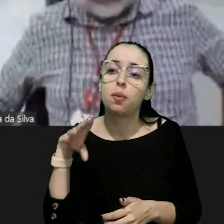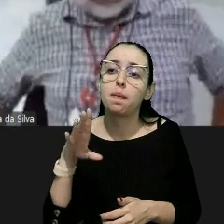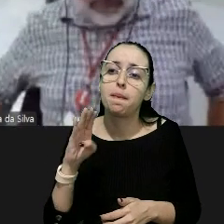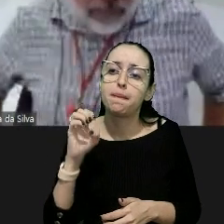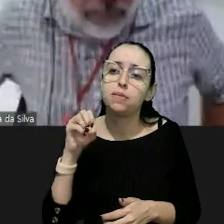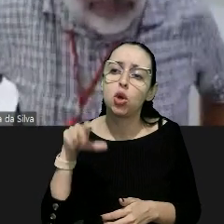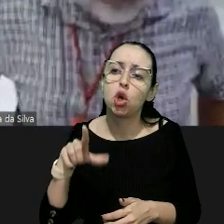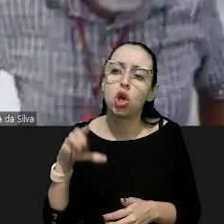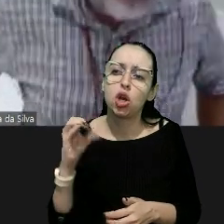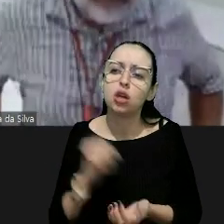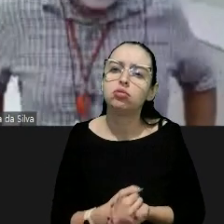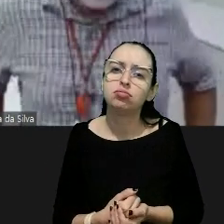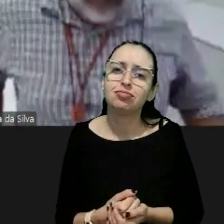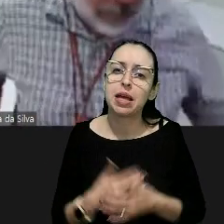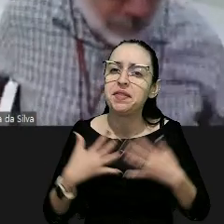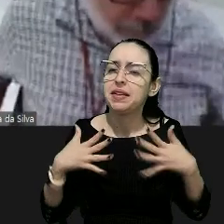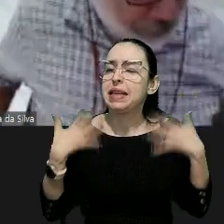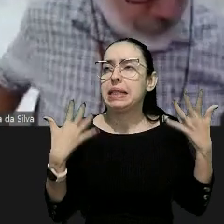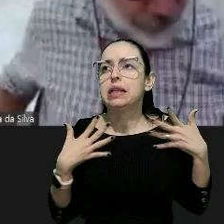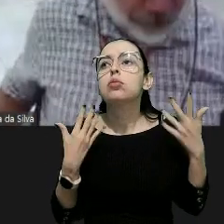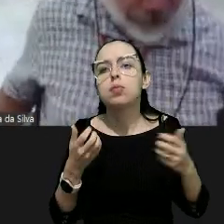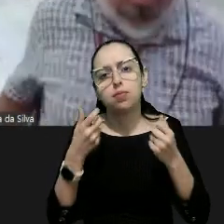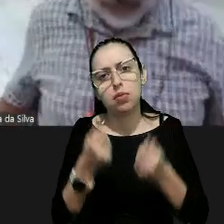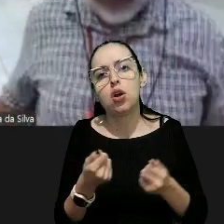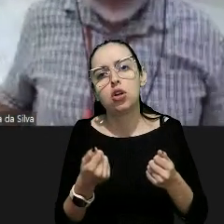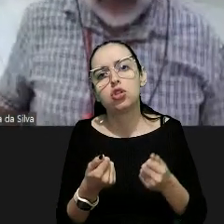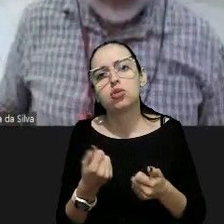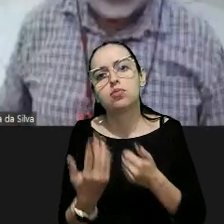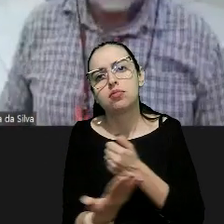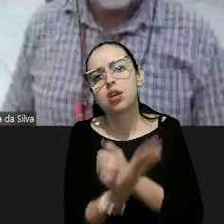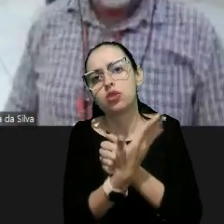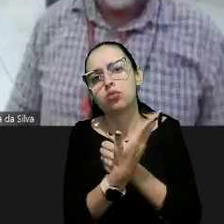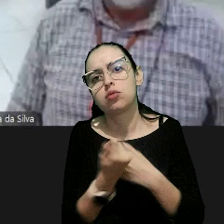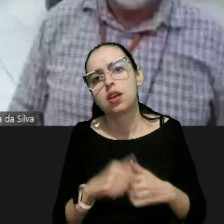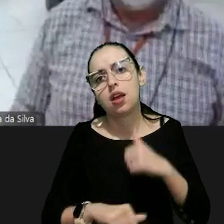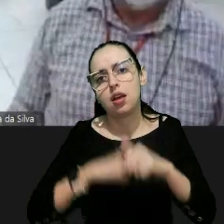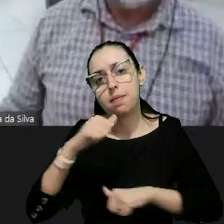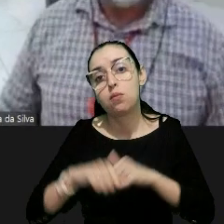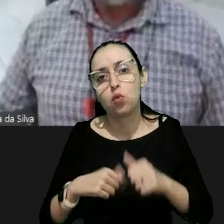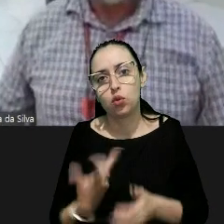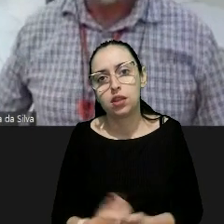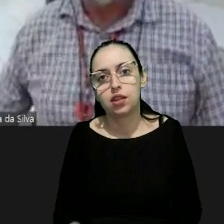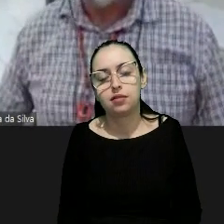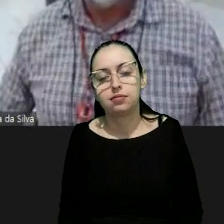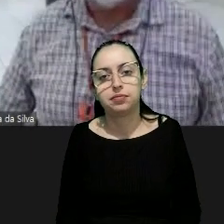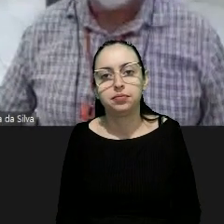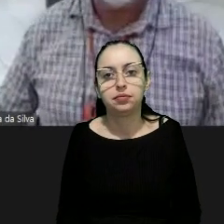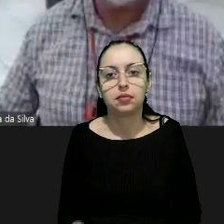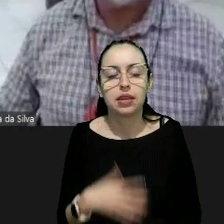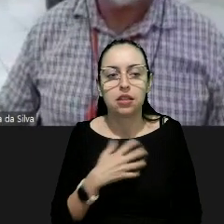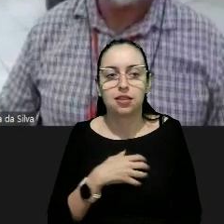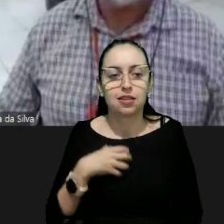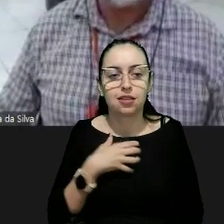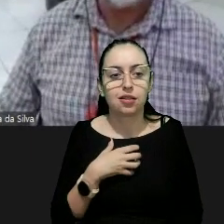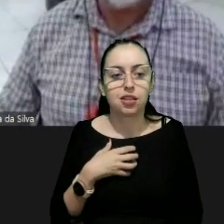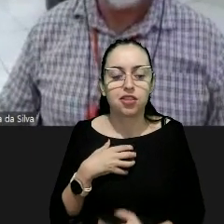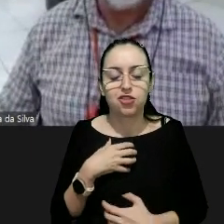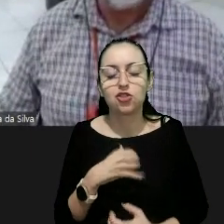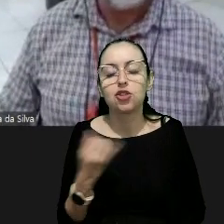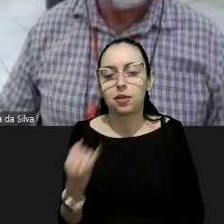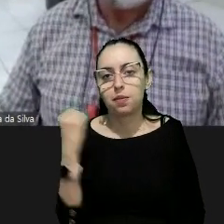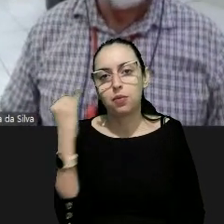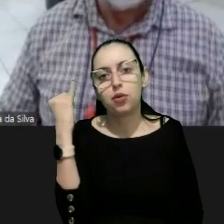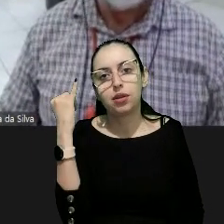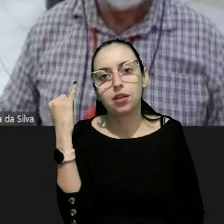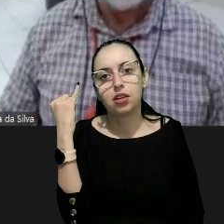ver se eu me animo. Sabe? Você me ajuda? Você pode me ajudar? Inverte a situação. Eles